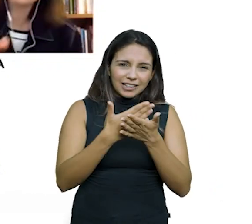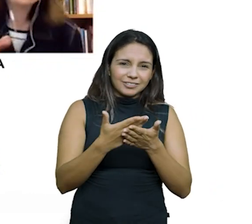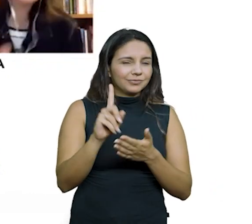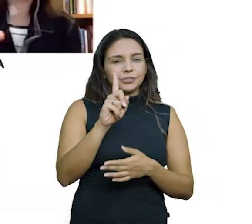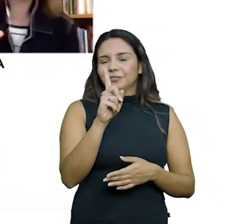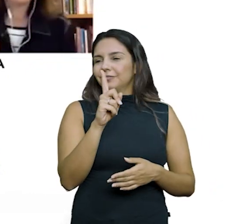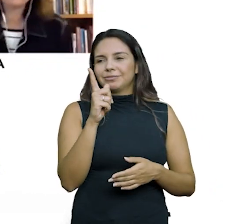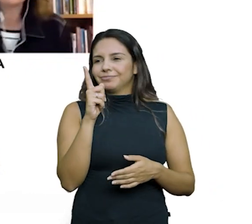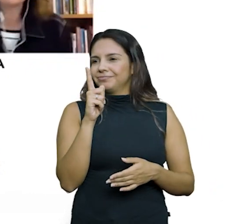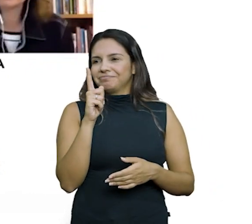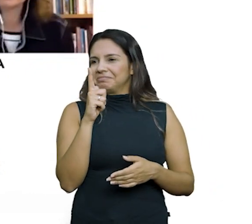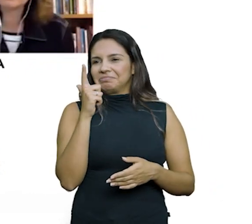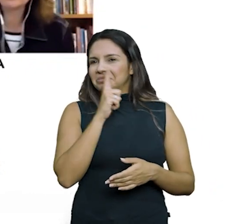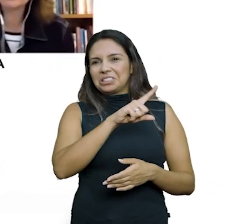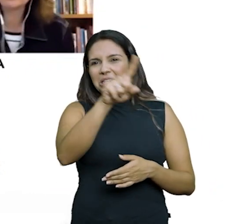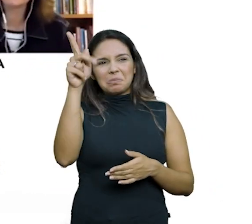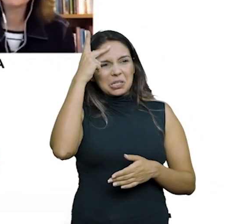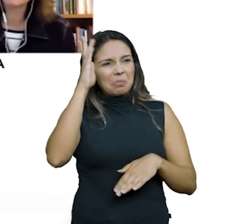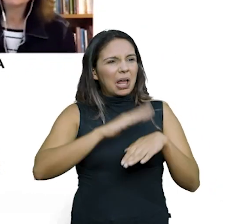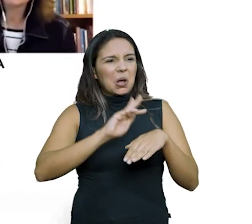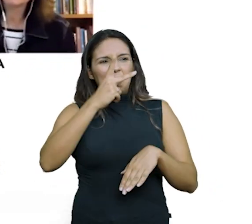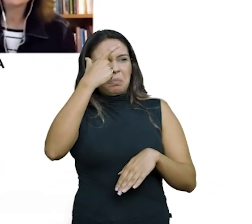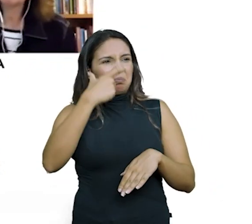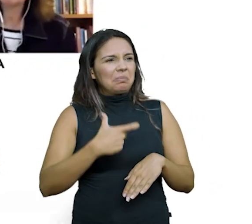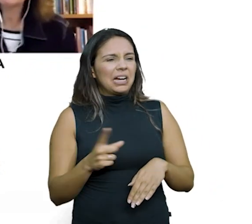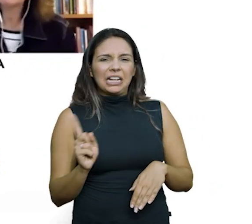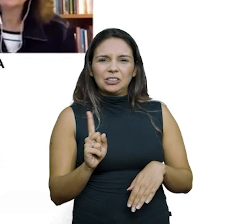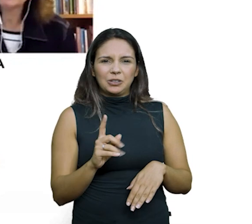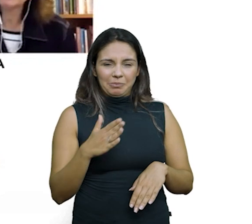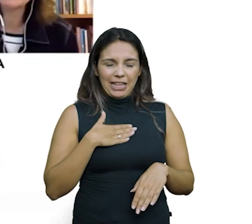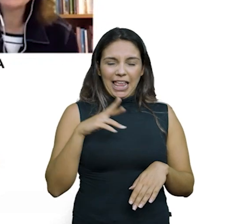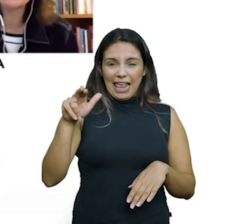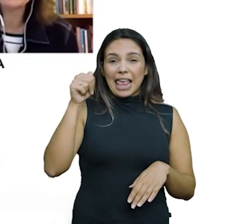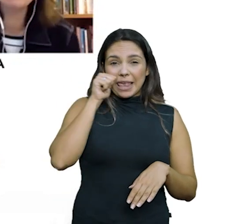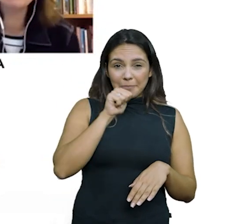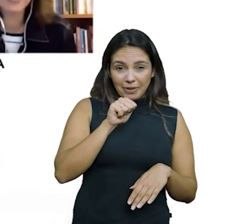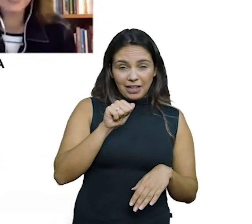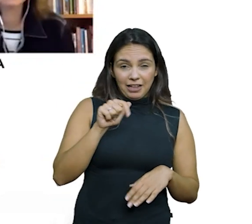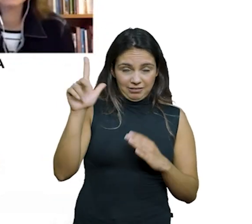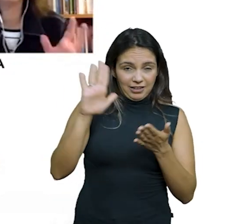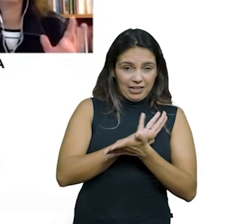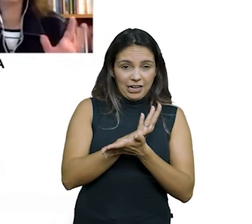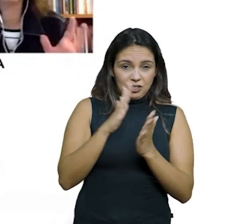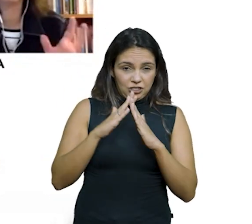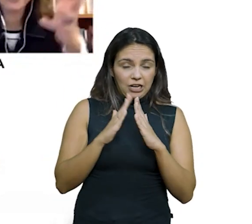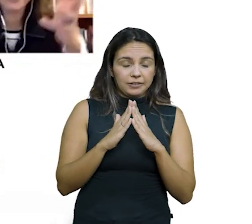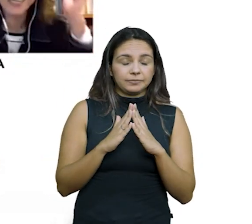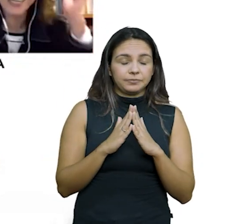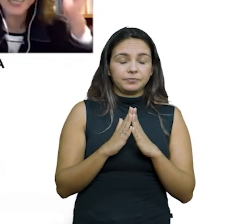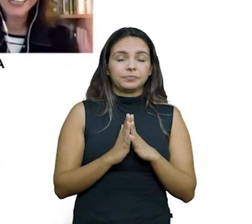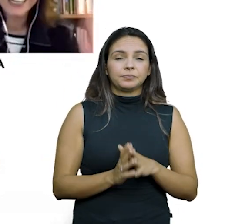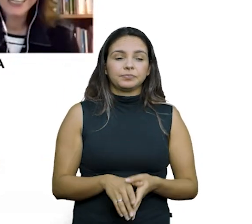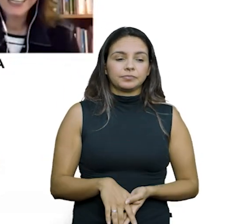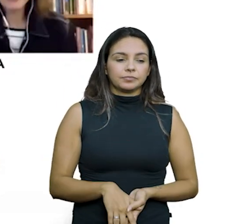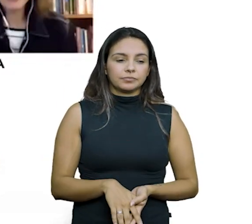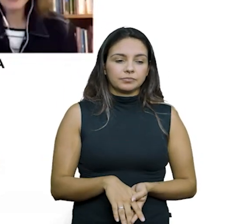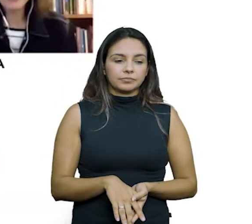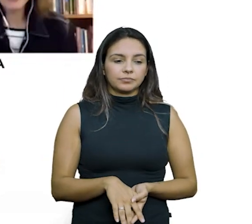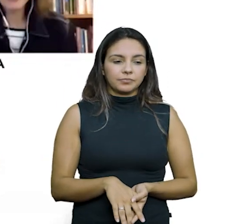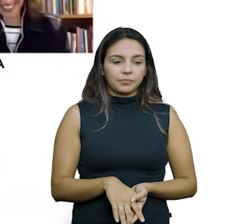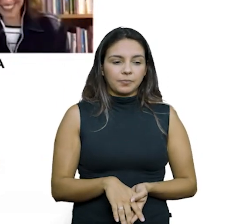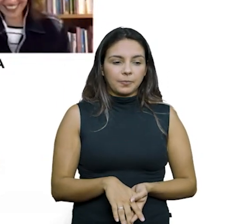achar que isso não vai acontecer. Sabe, uma amiga minha irmã, a Cristina de Araxá, Cristina